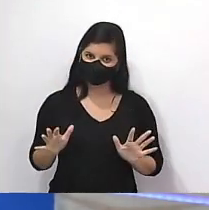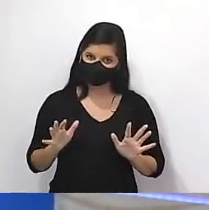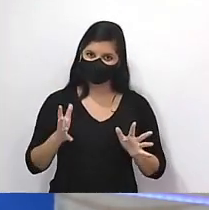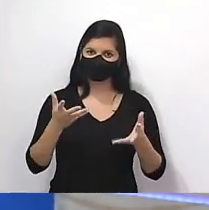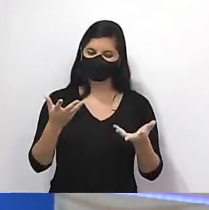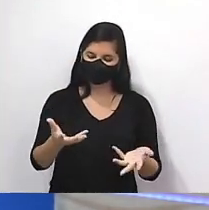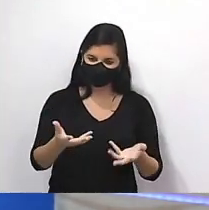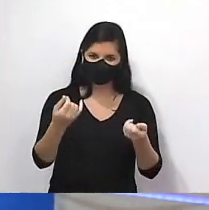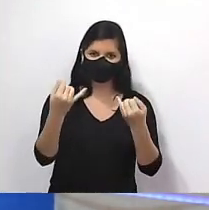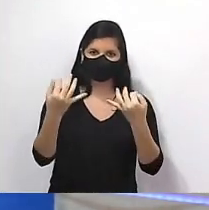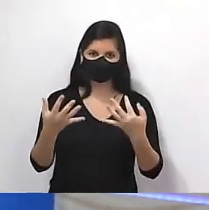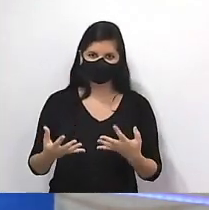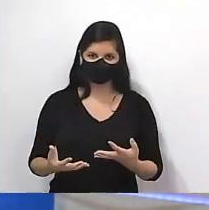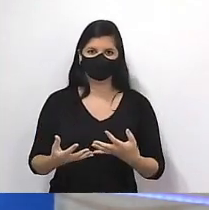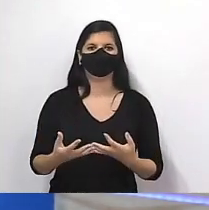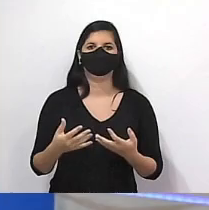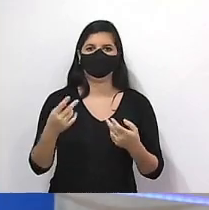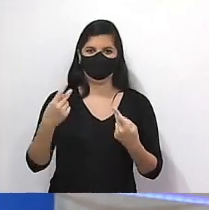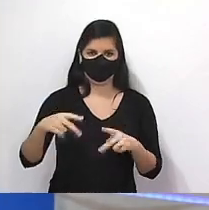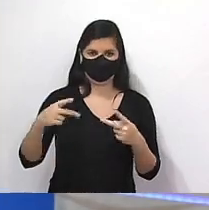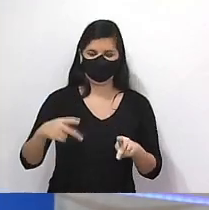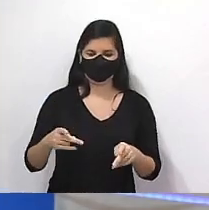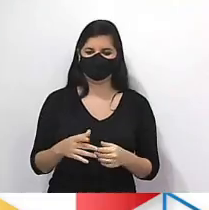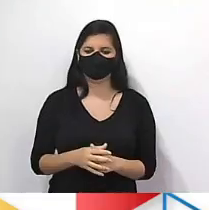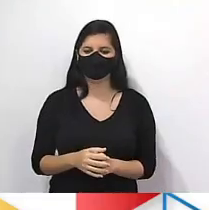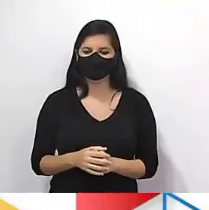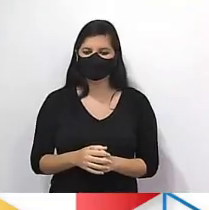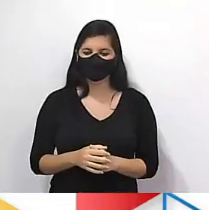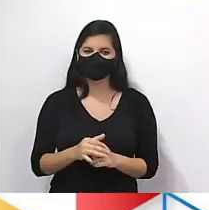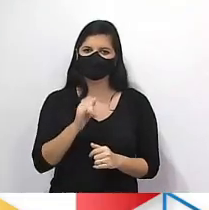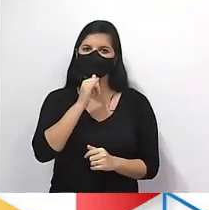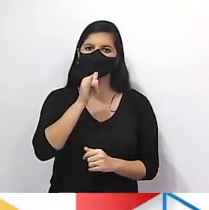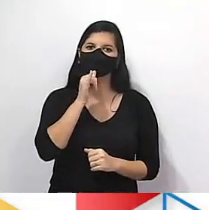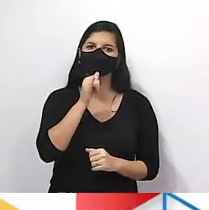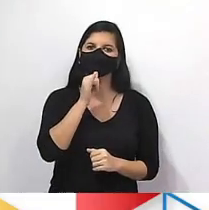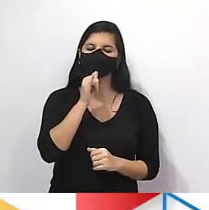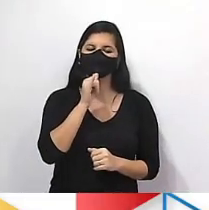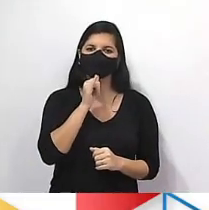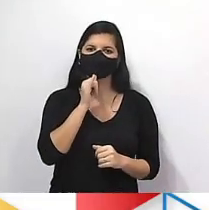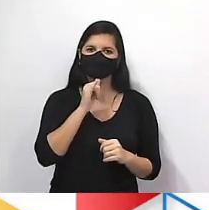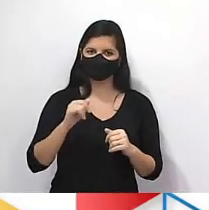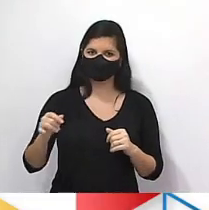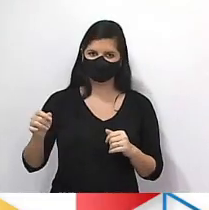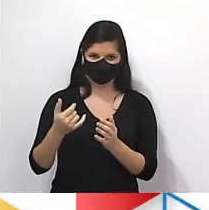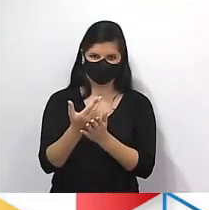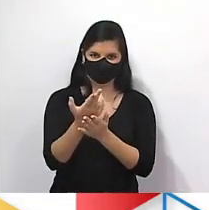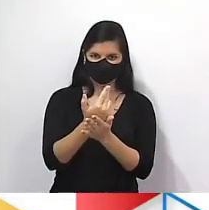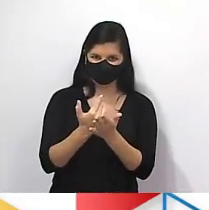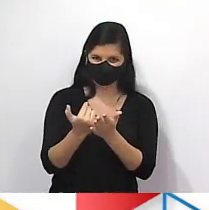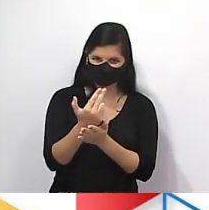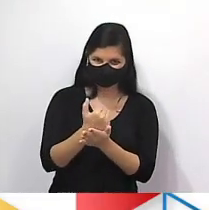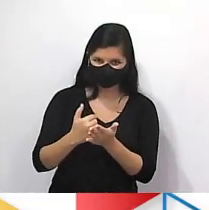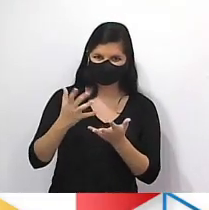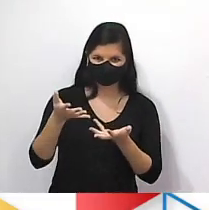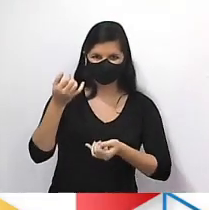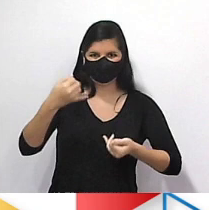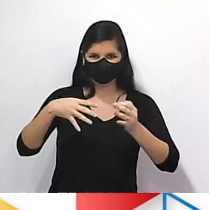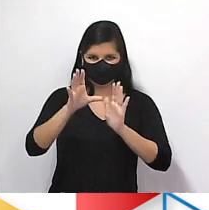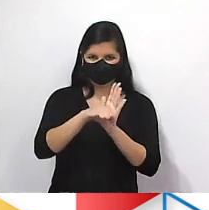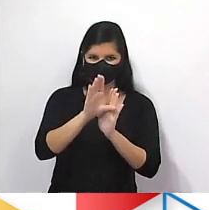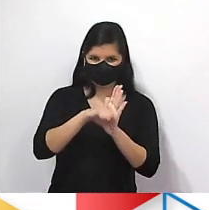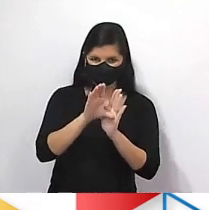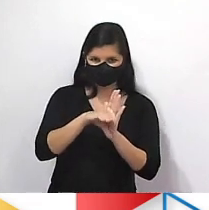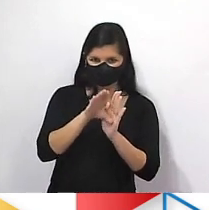comigo que eu vou falar um pouquinho mais sobre isso, tá bom? Vamos lá, pegar um exemplo agora a partir da geometria, já que a gente já falou muito sobre